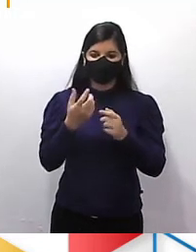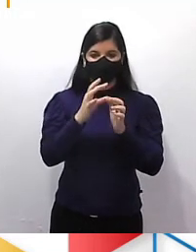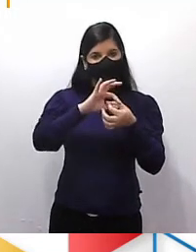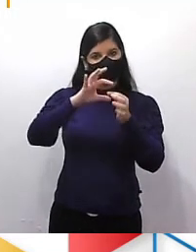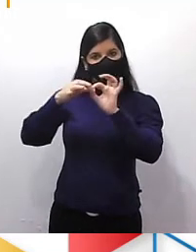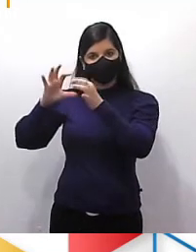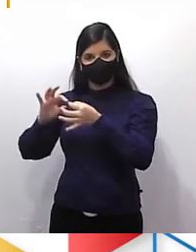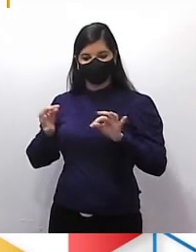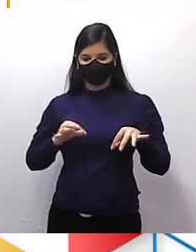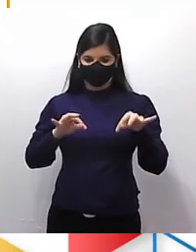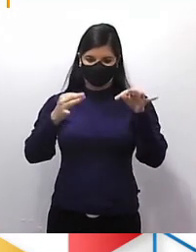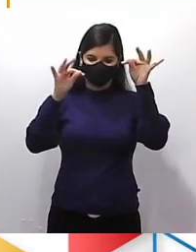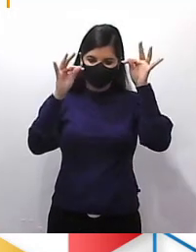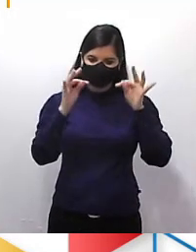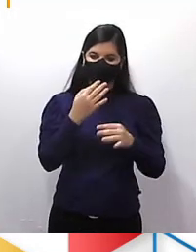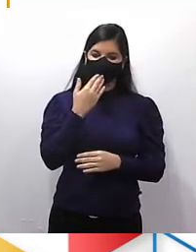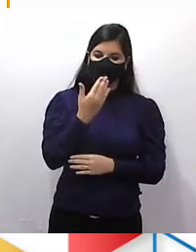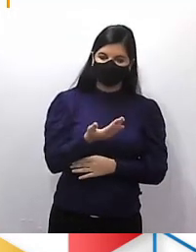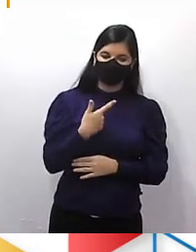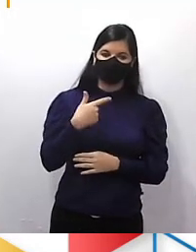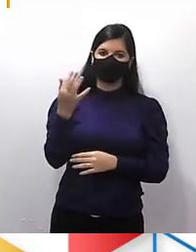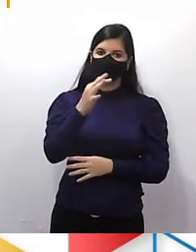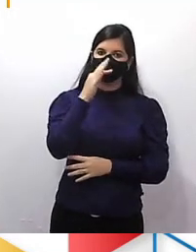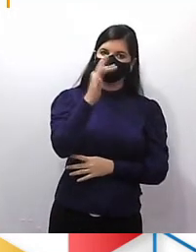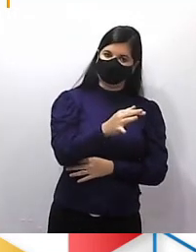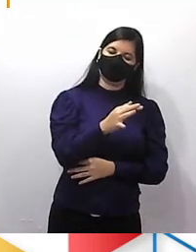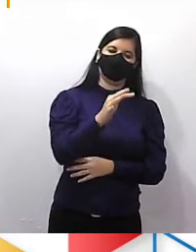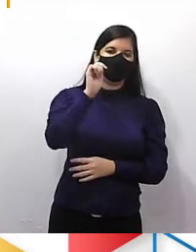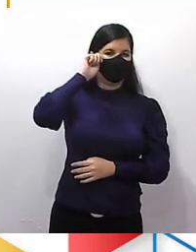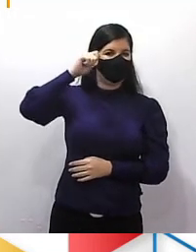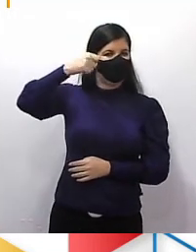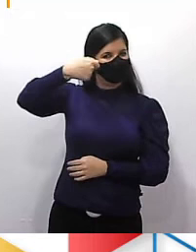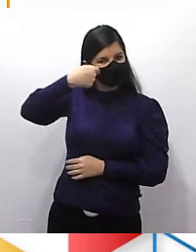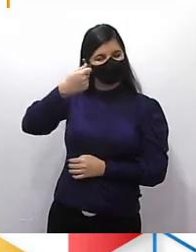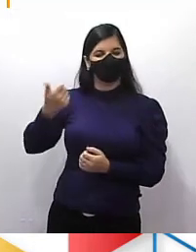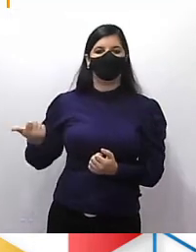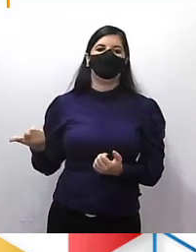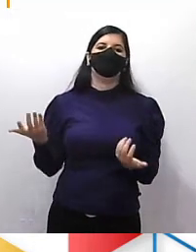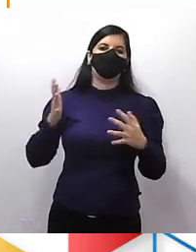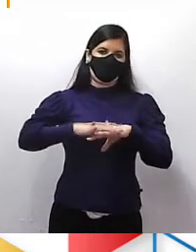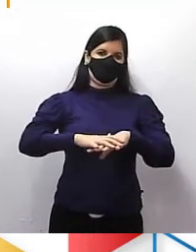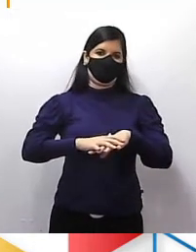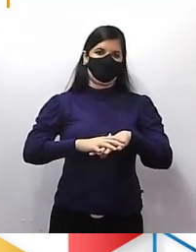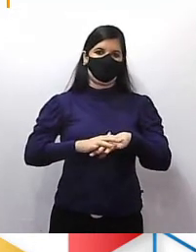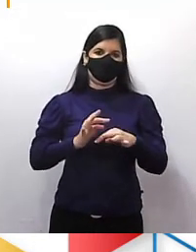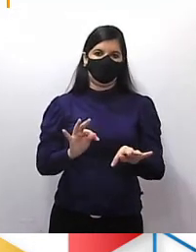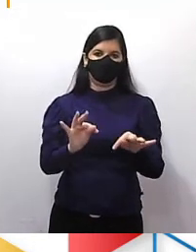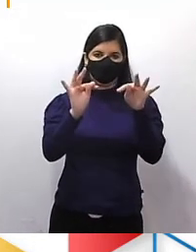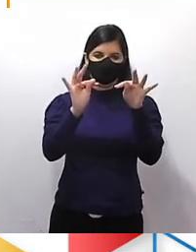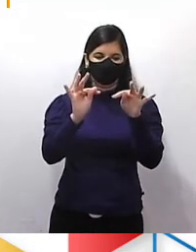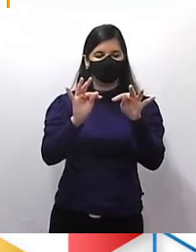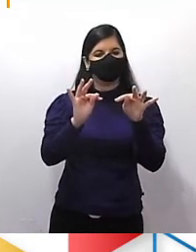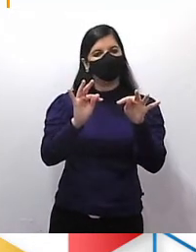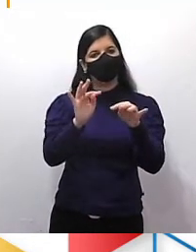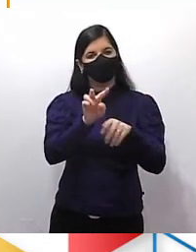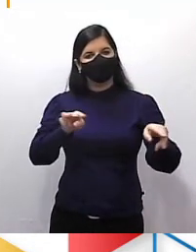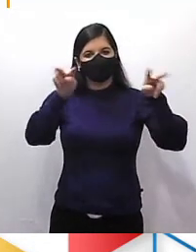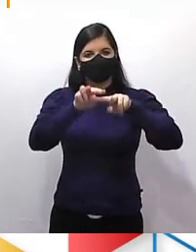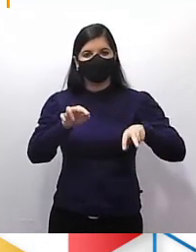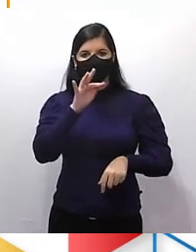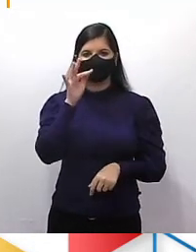projections about the future. Insere a negritude no contexto de tecnologia e projeções de questões ou